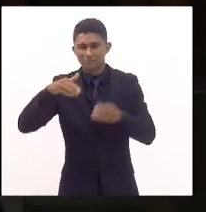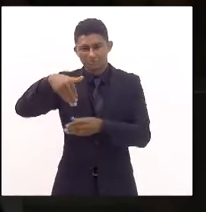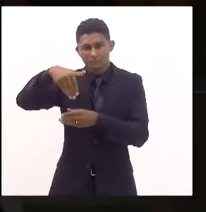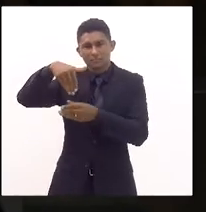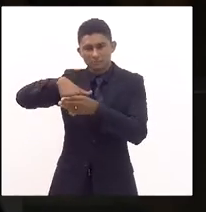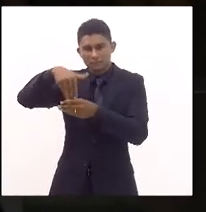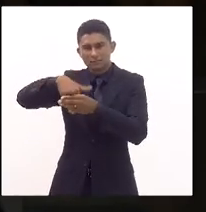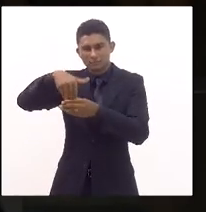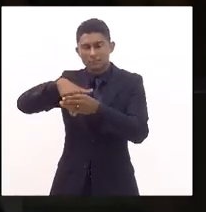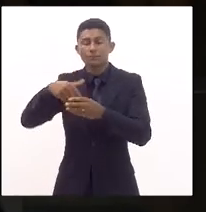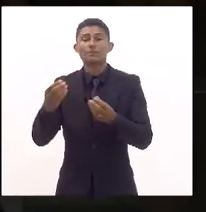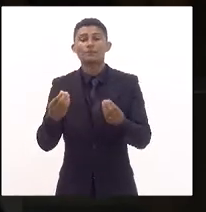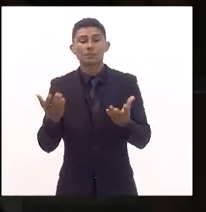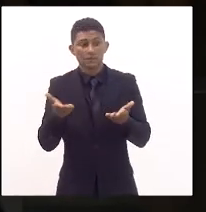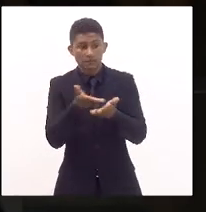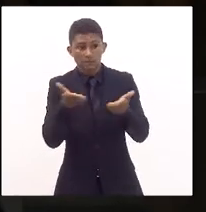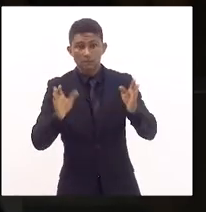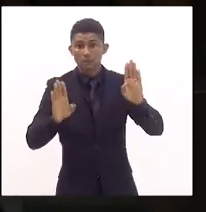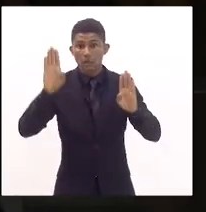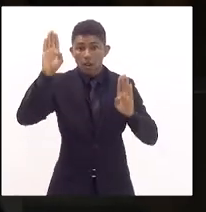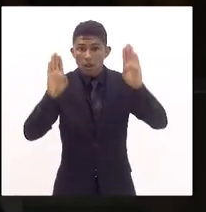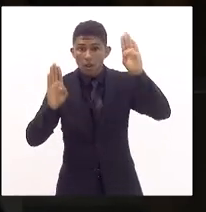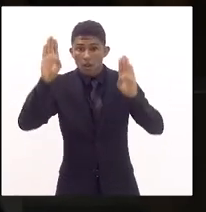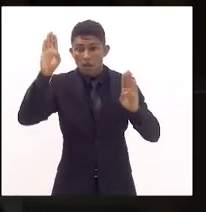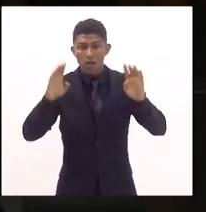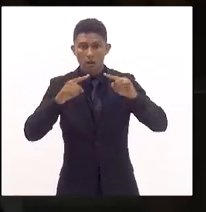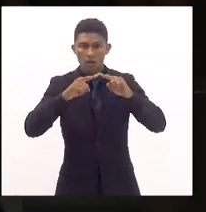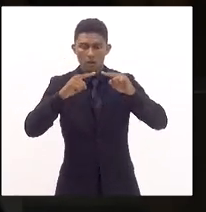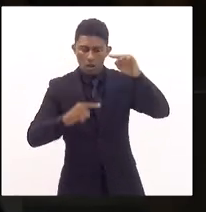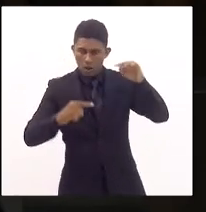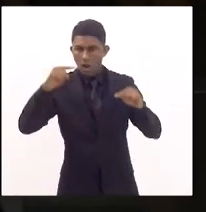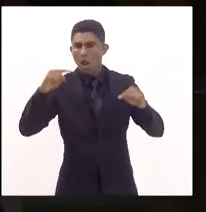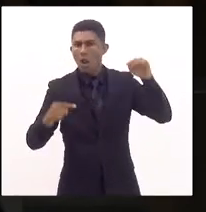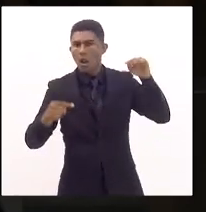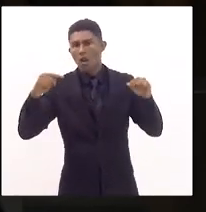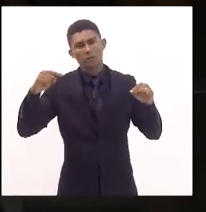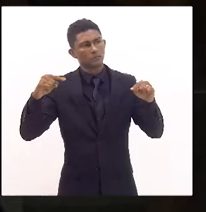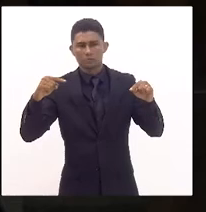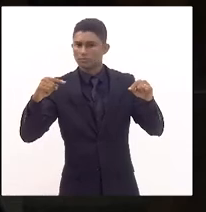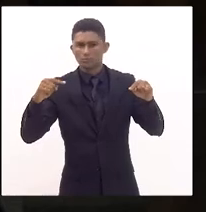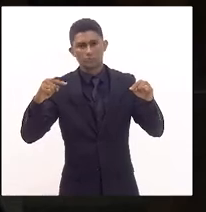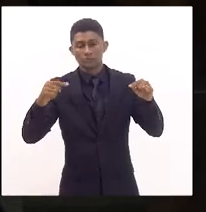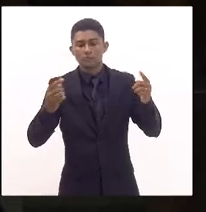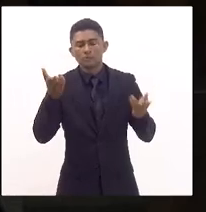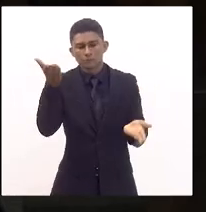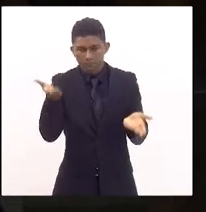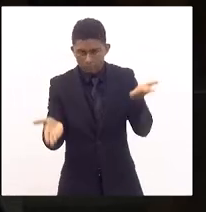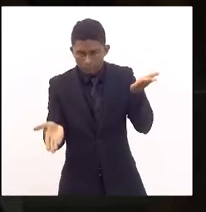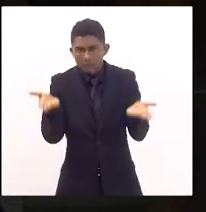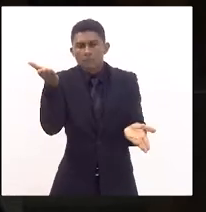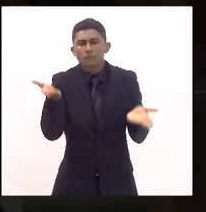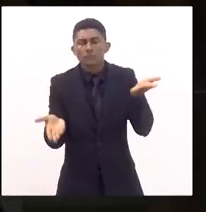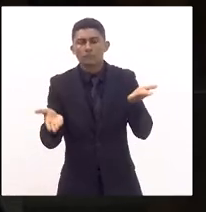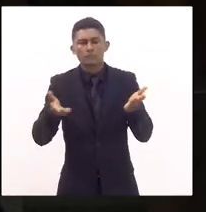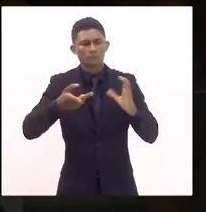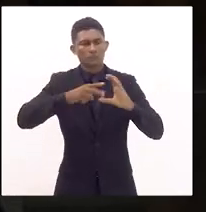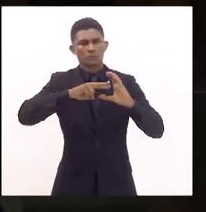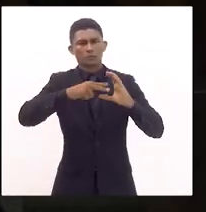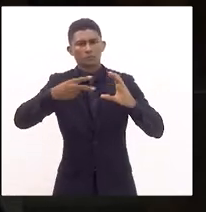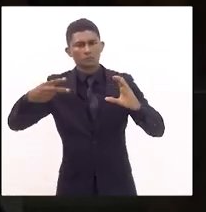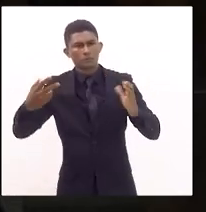diversos concorrentes, seja a que casa legislativa for, seja a que